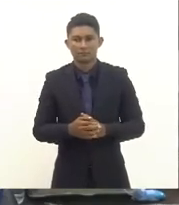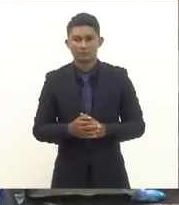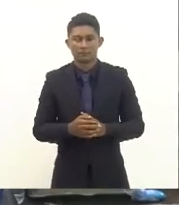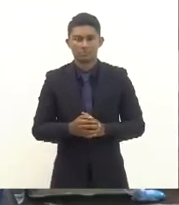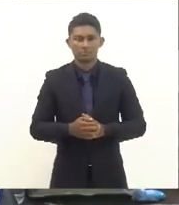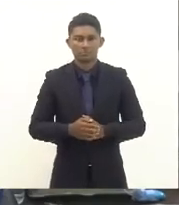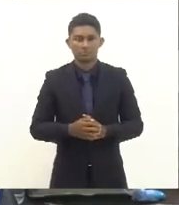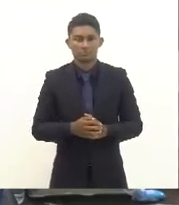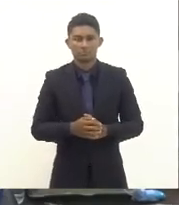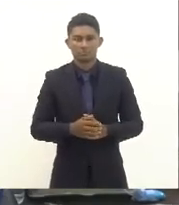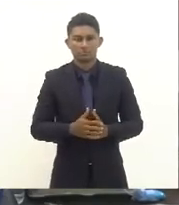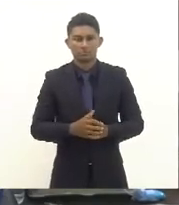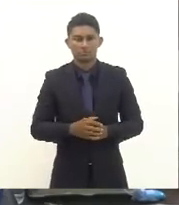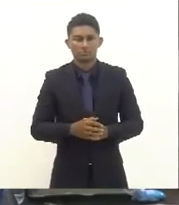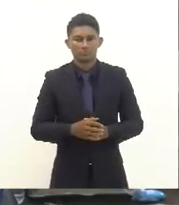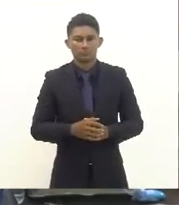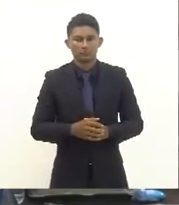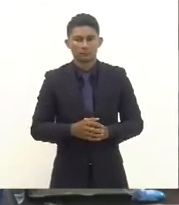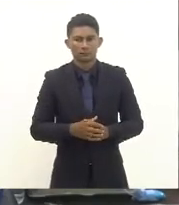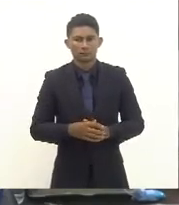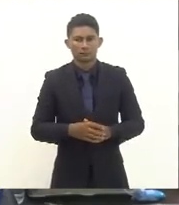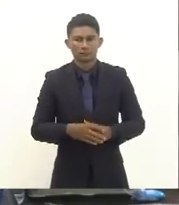E aí